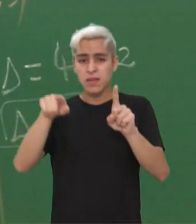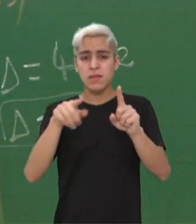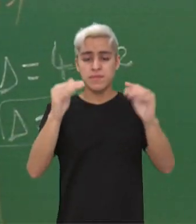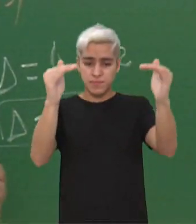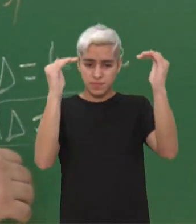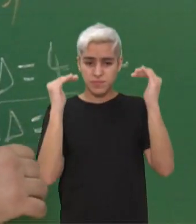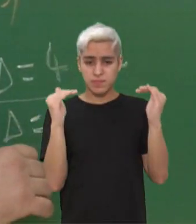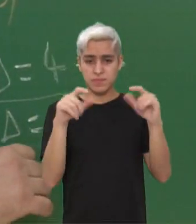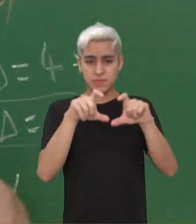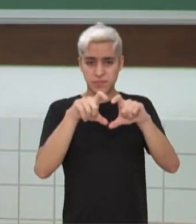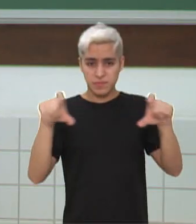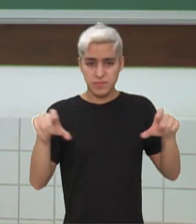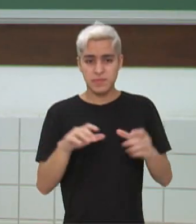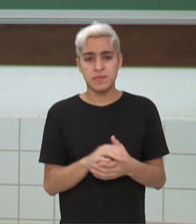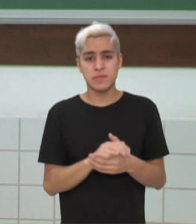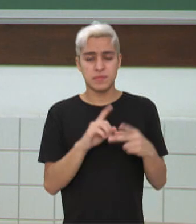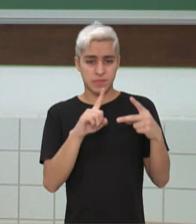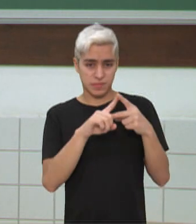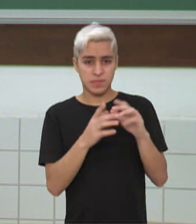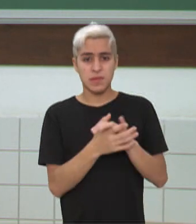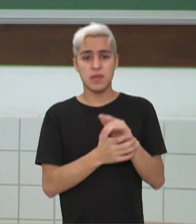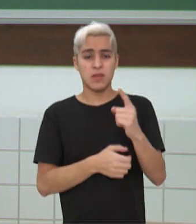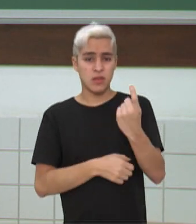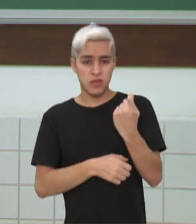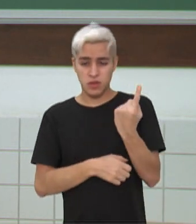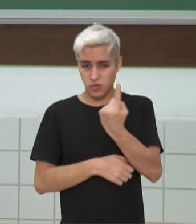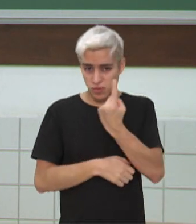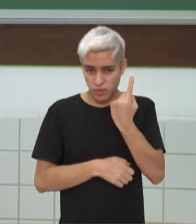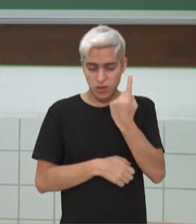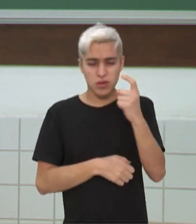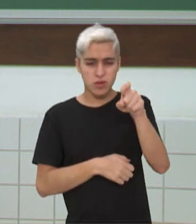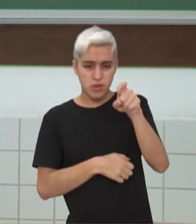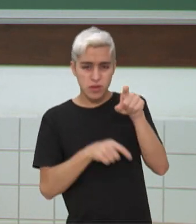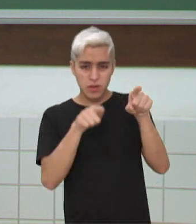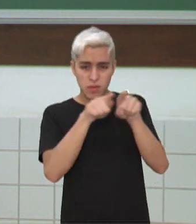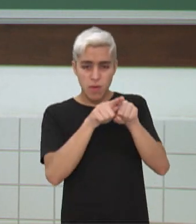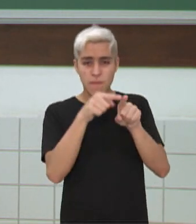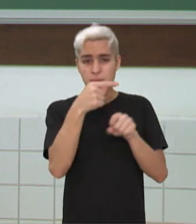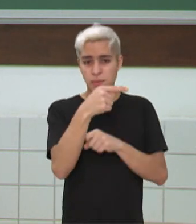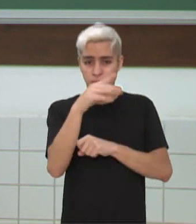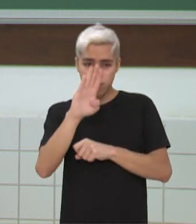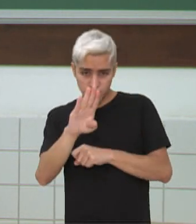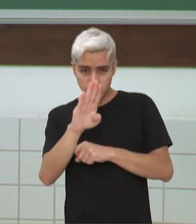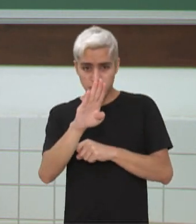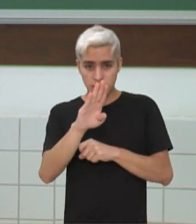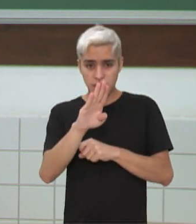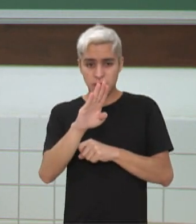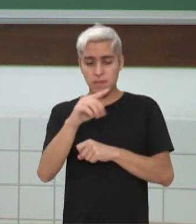da fórmula de Bhaskara, né? X isolado, x igual menos b mais ou menos a raiz de